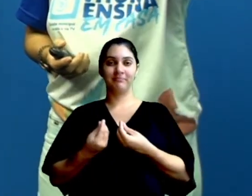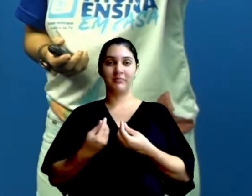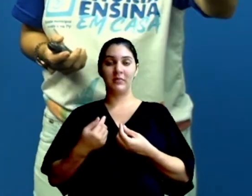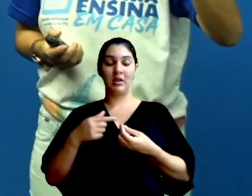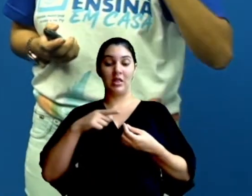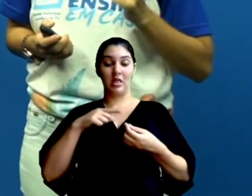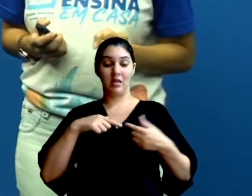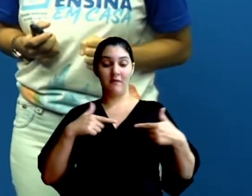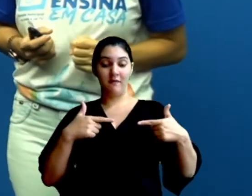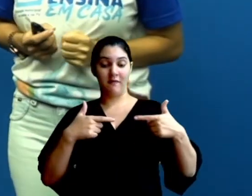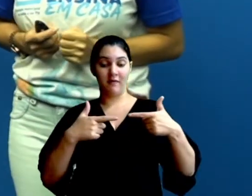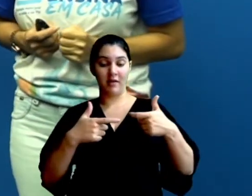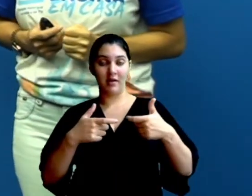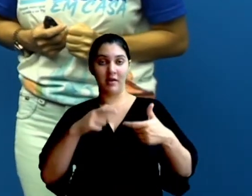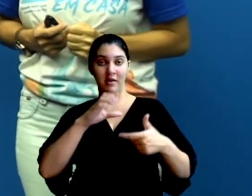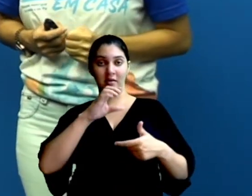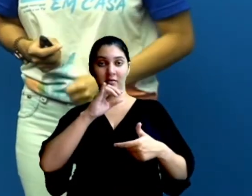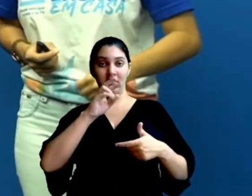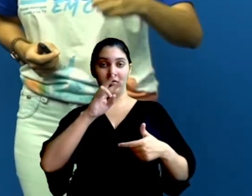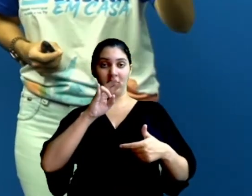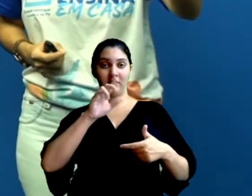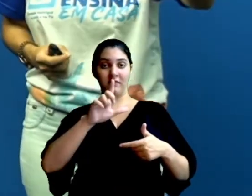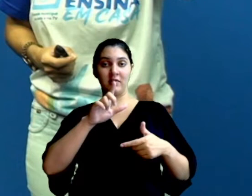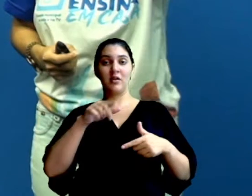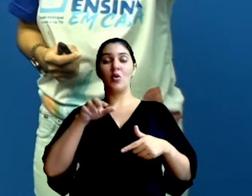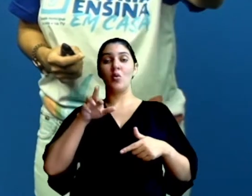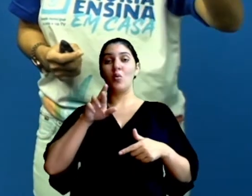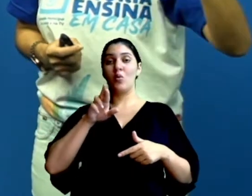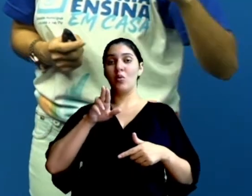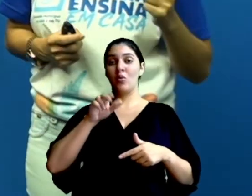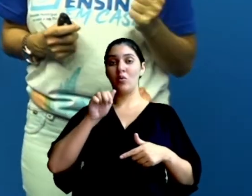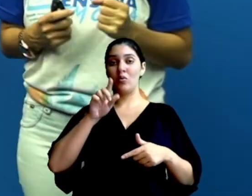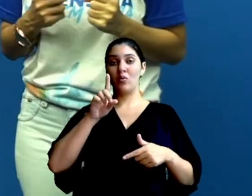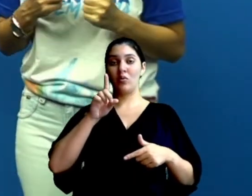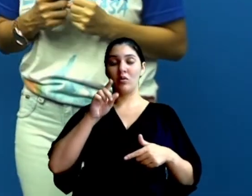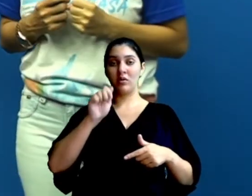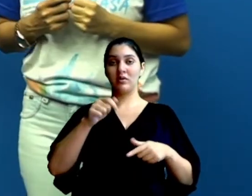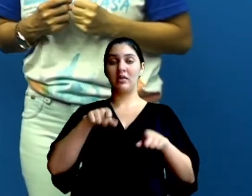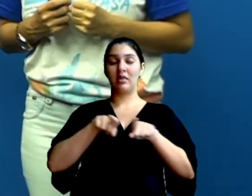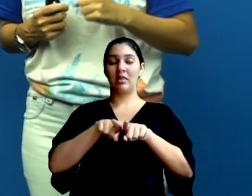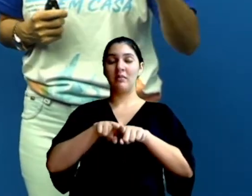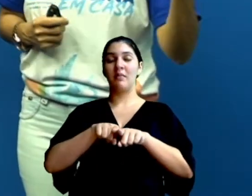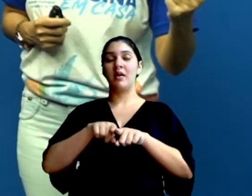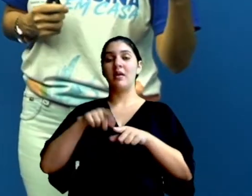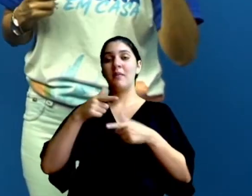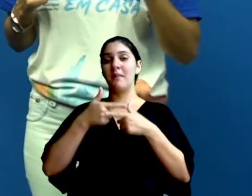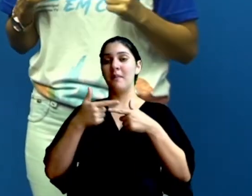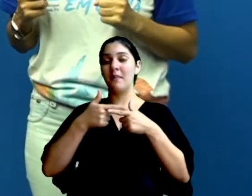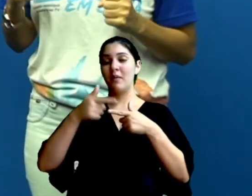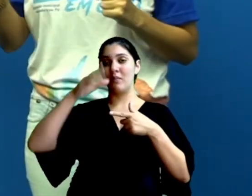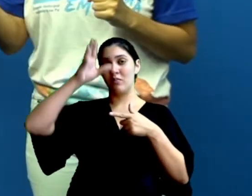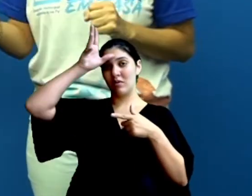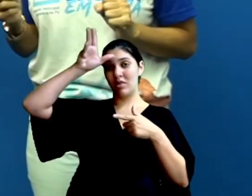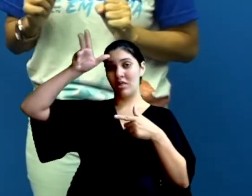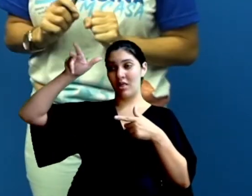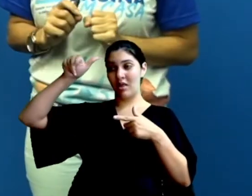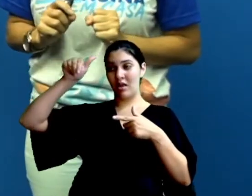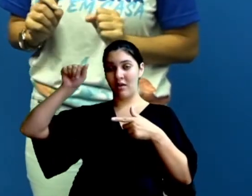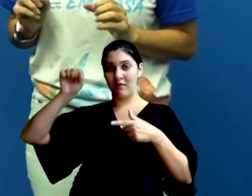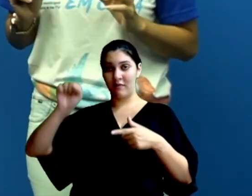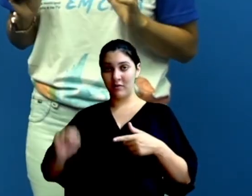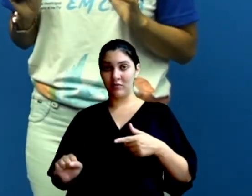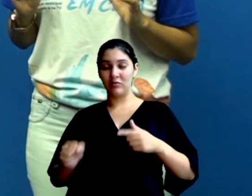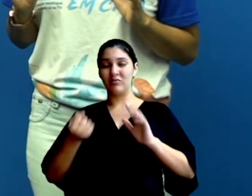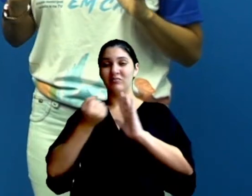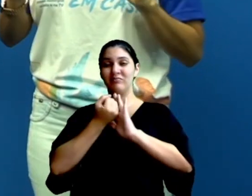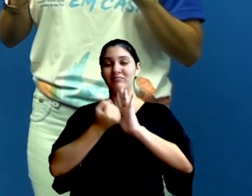a Guerra Civil em Ruanda, o Apartheid na África do Sul, na década de 70,